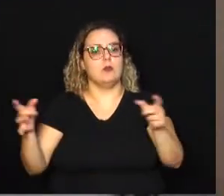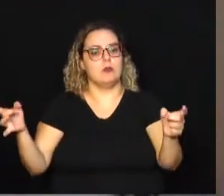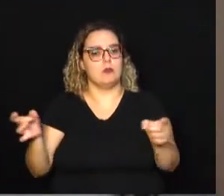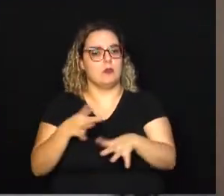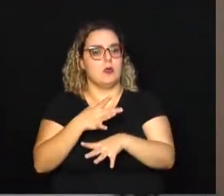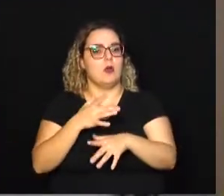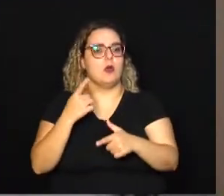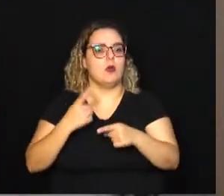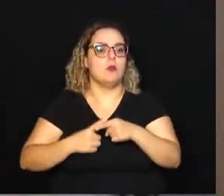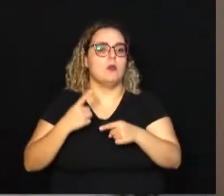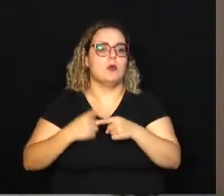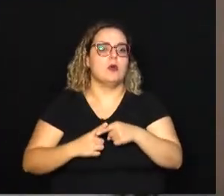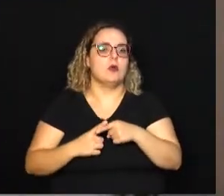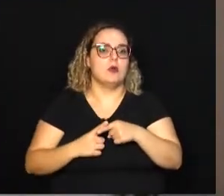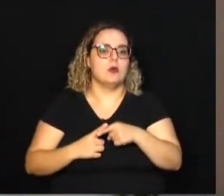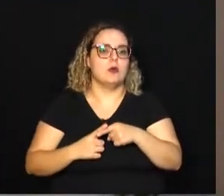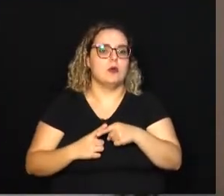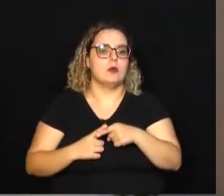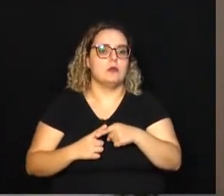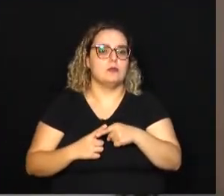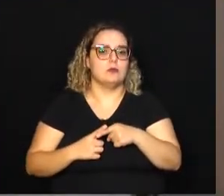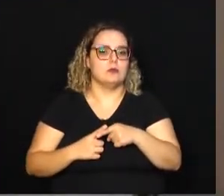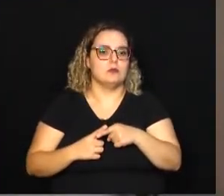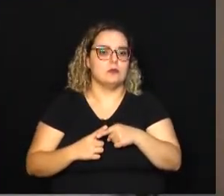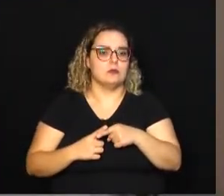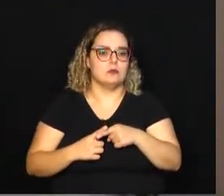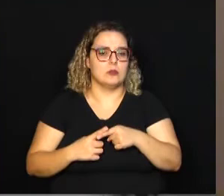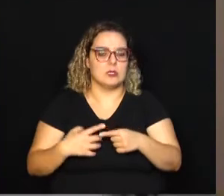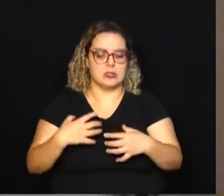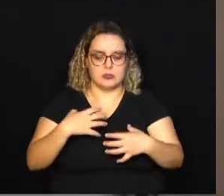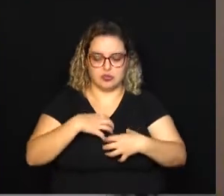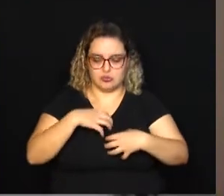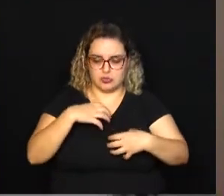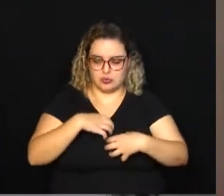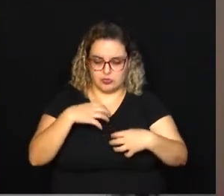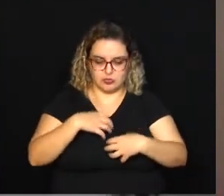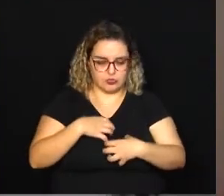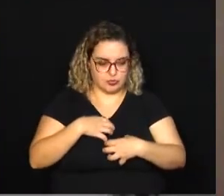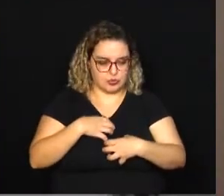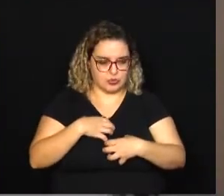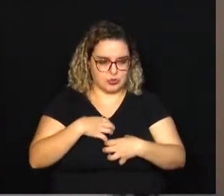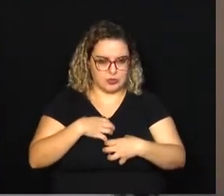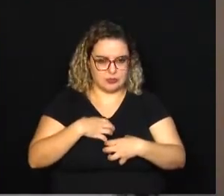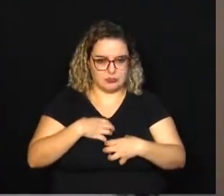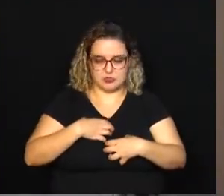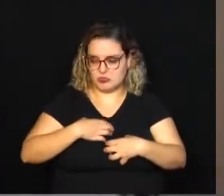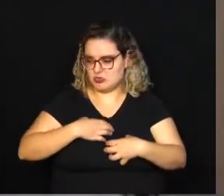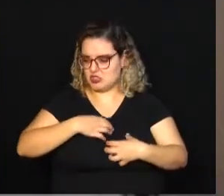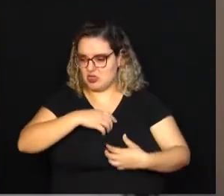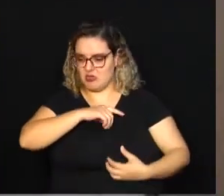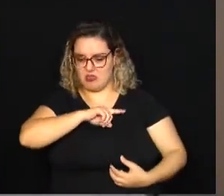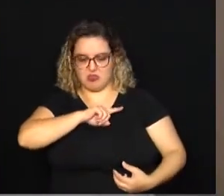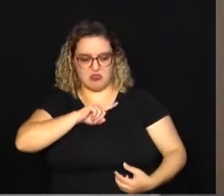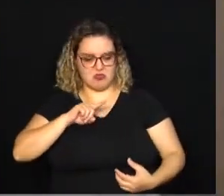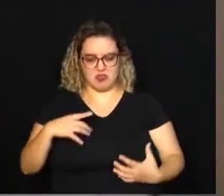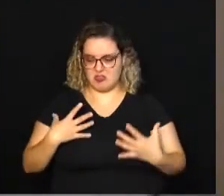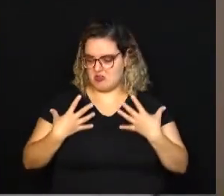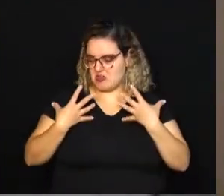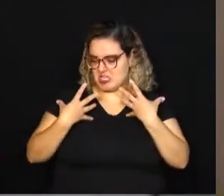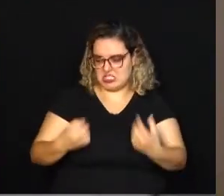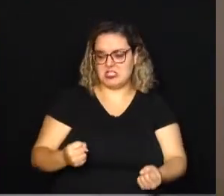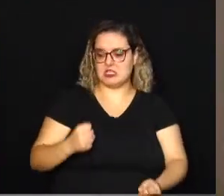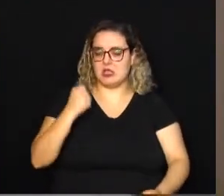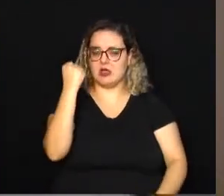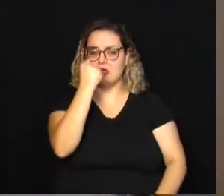estamos cerceados por um clima de total negacionismo do que é a gravidade